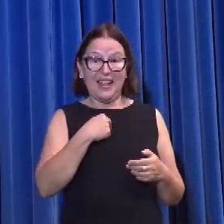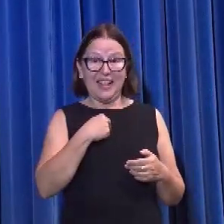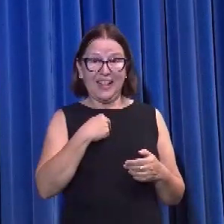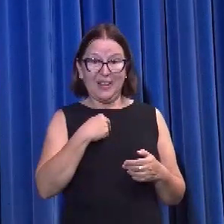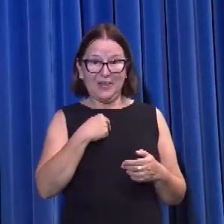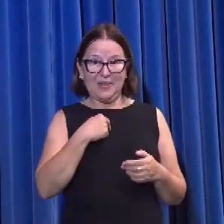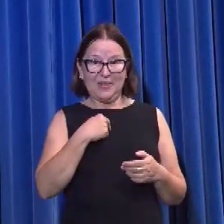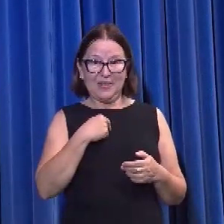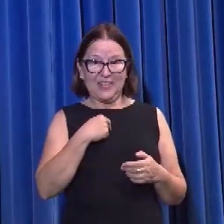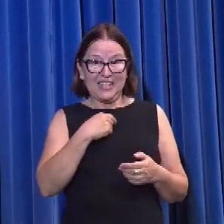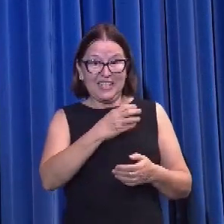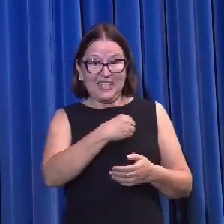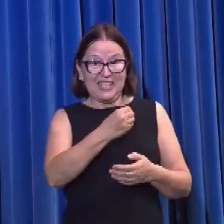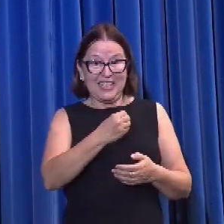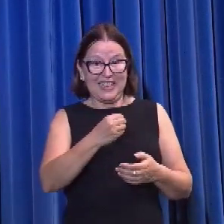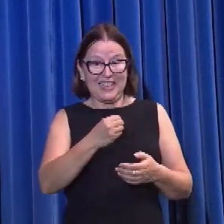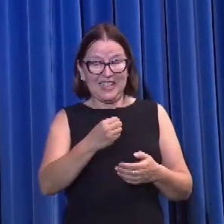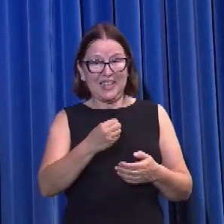Evangelho.